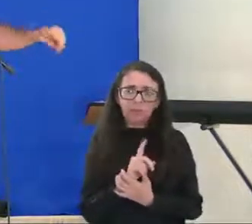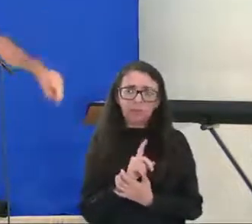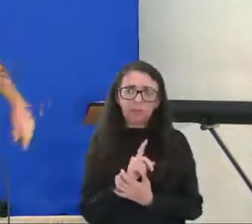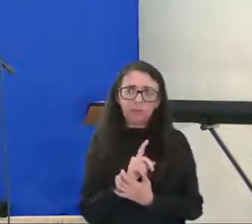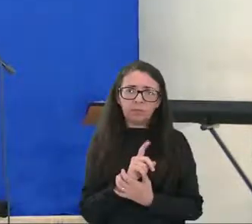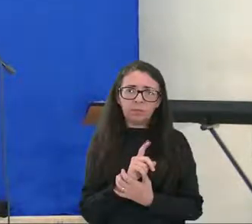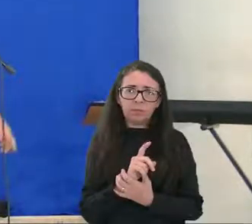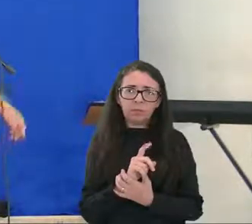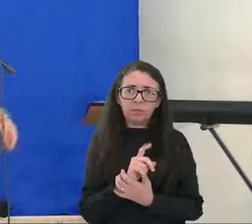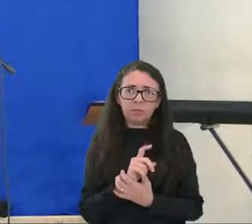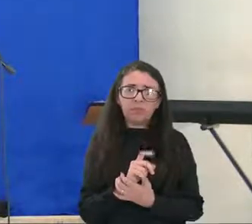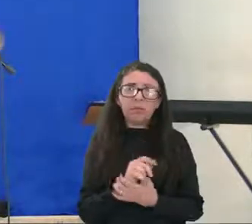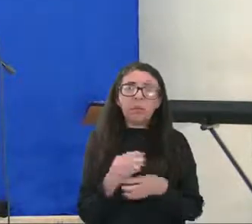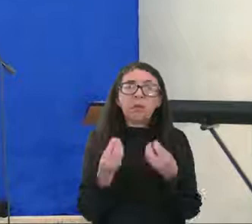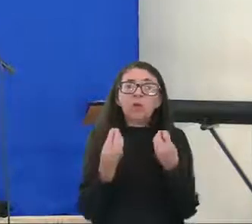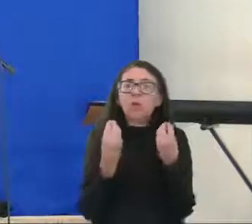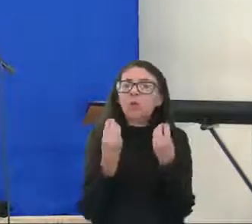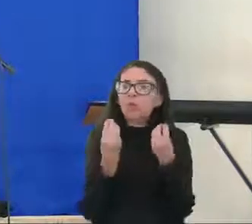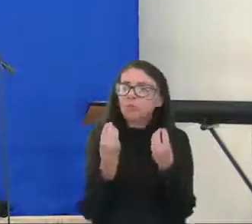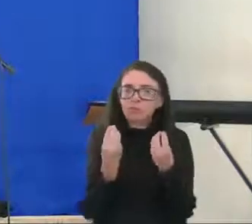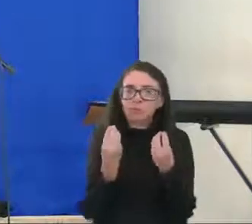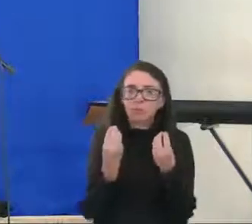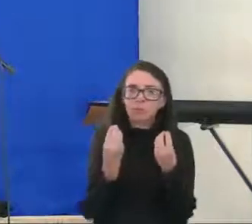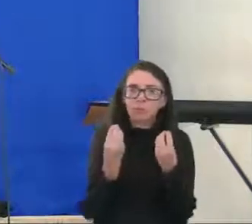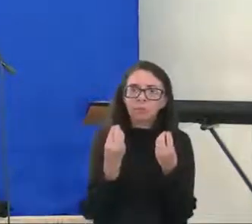Deixa comigo, não adianta, viu?